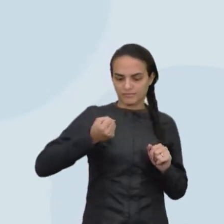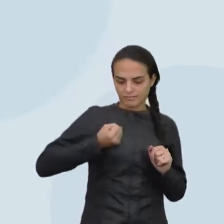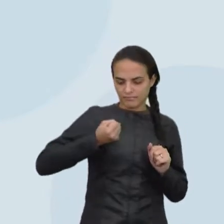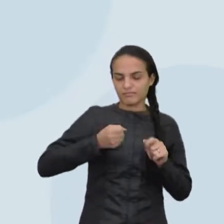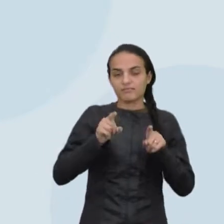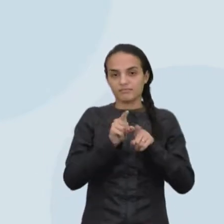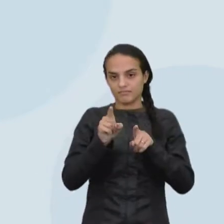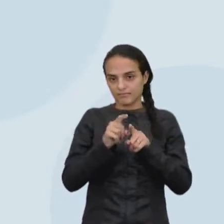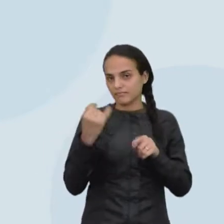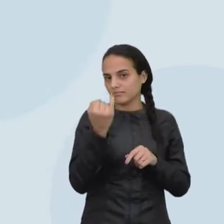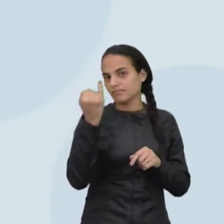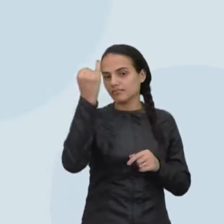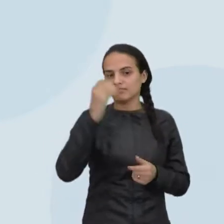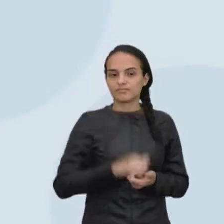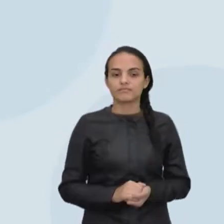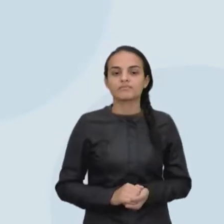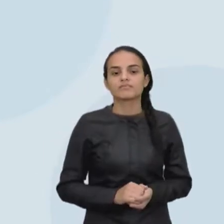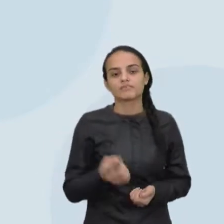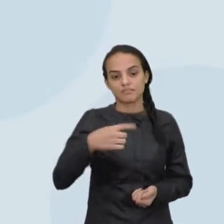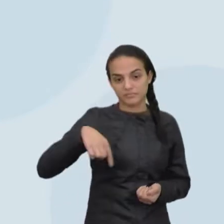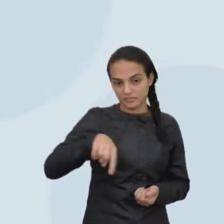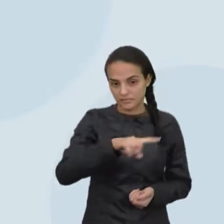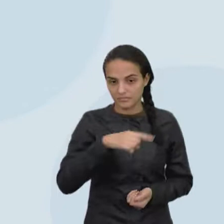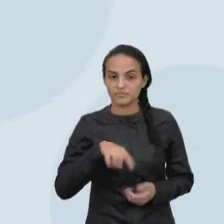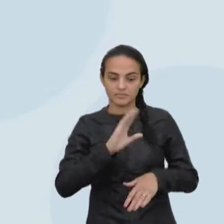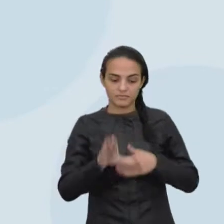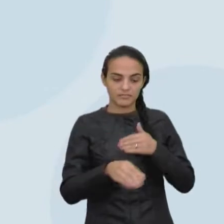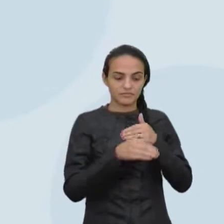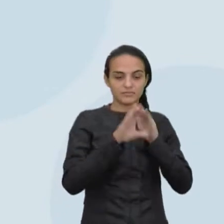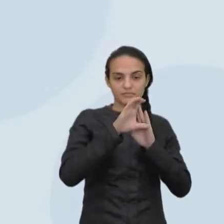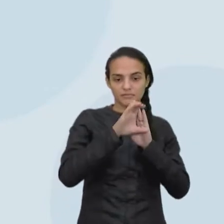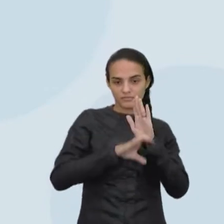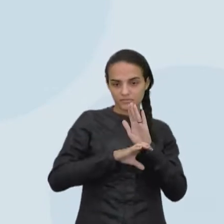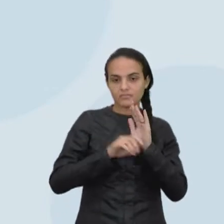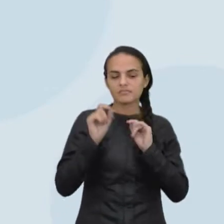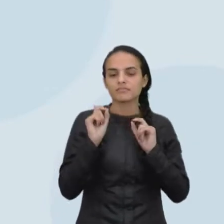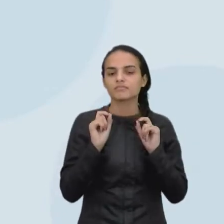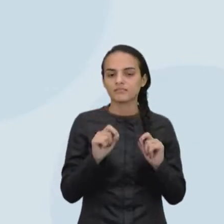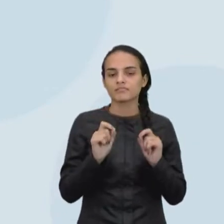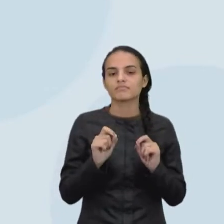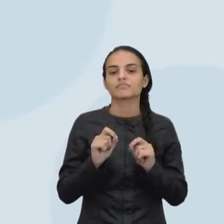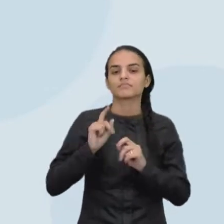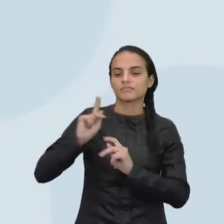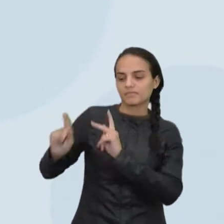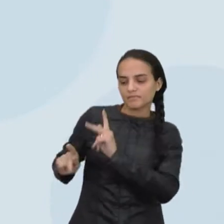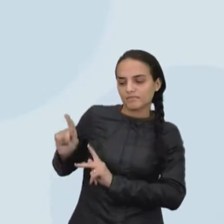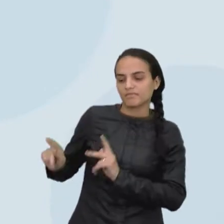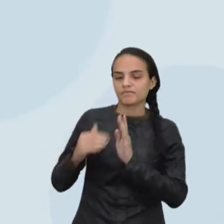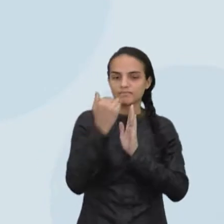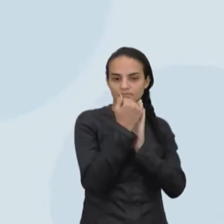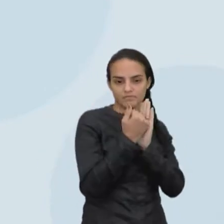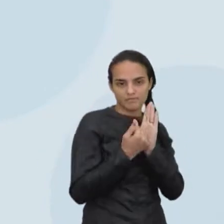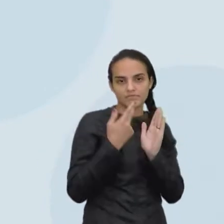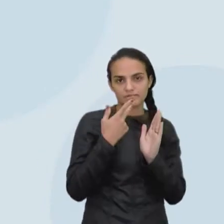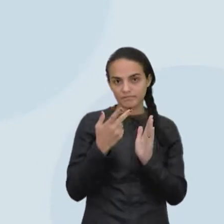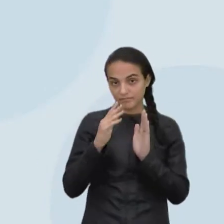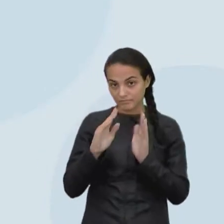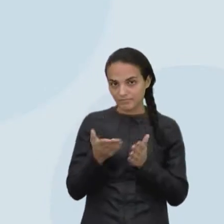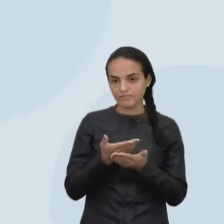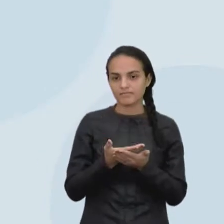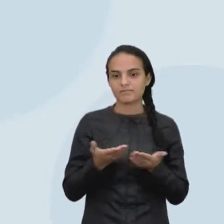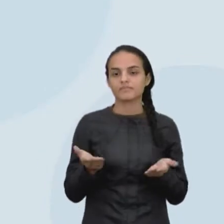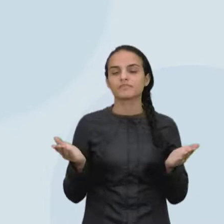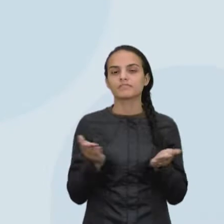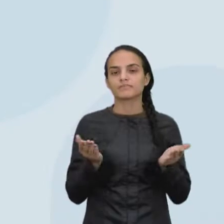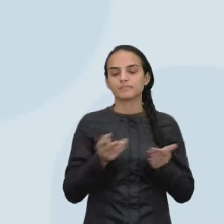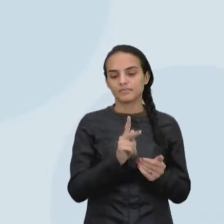também importam. E o nosso componente curricular é qual mesmo? População e índices, como eu falei para vocês, que hoje o